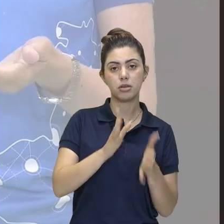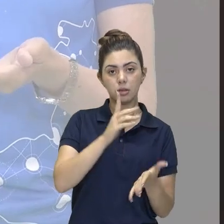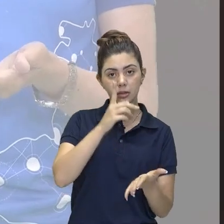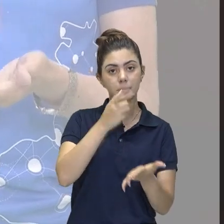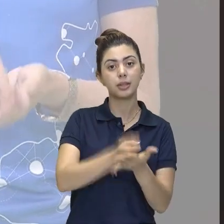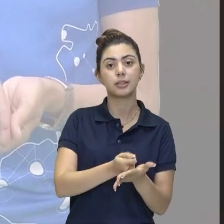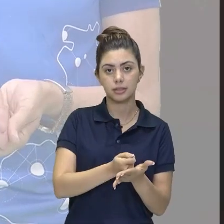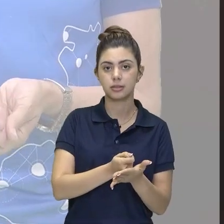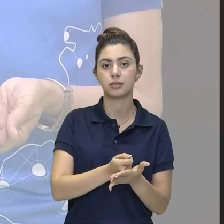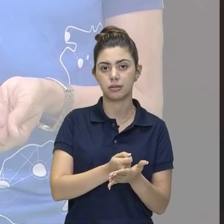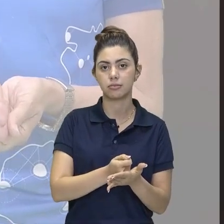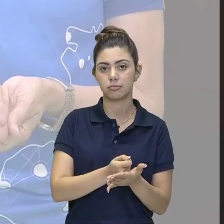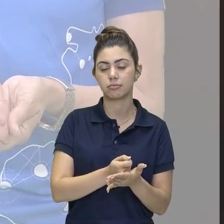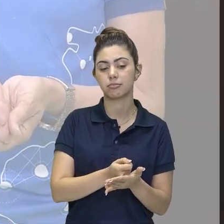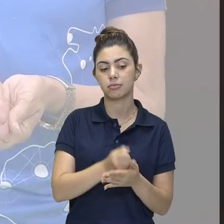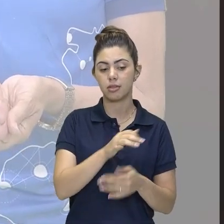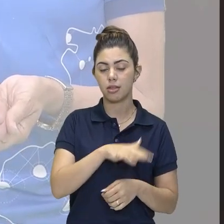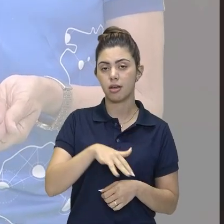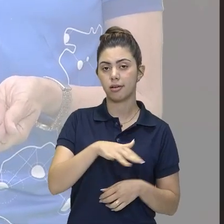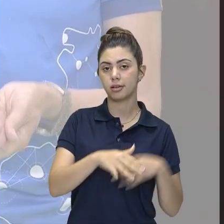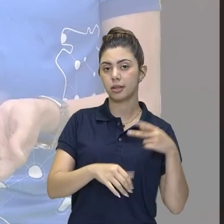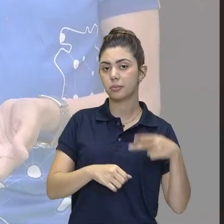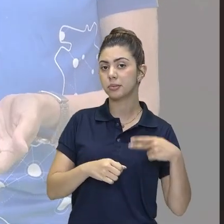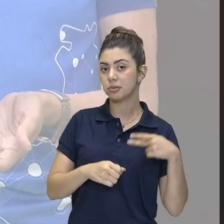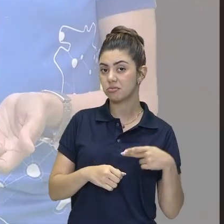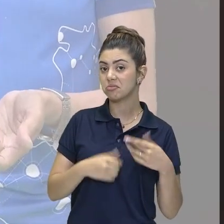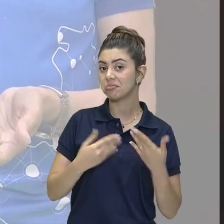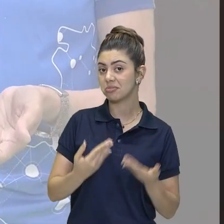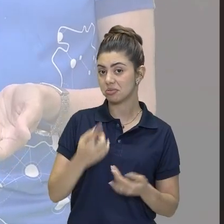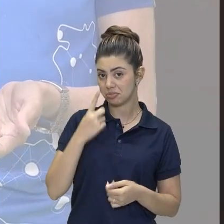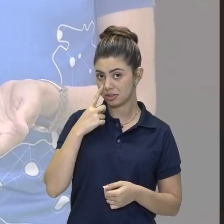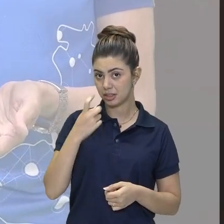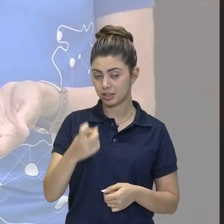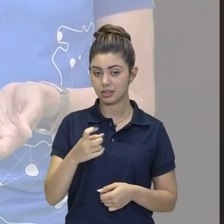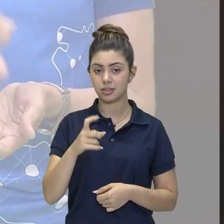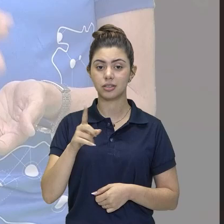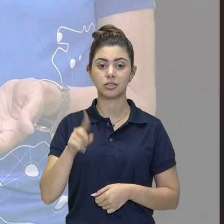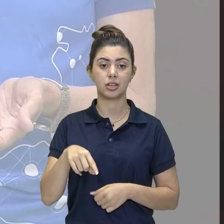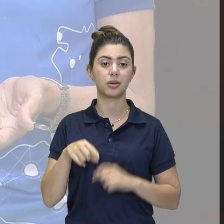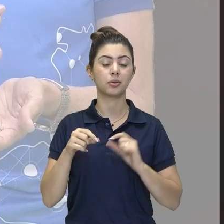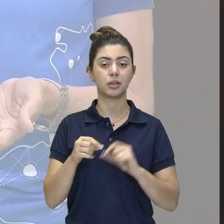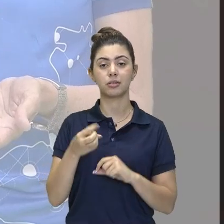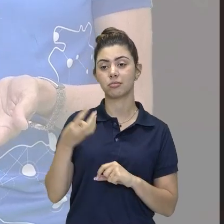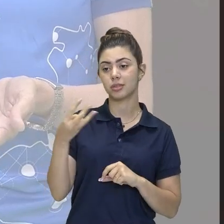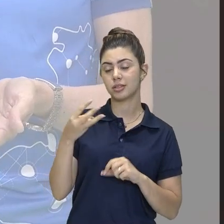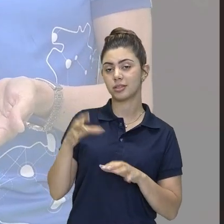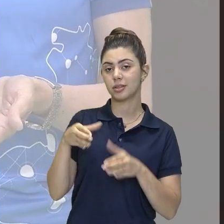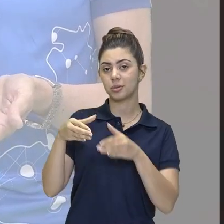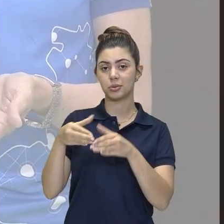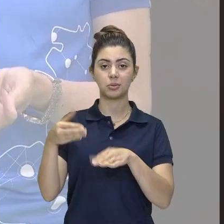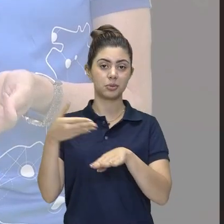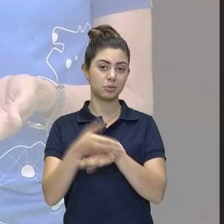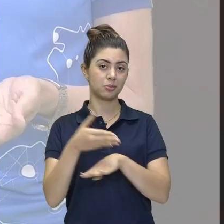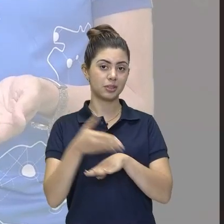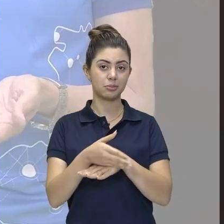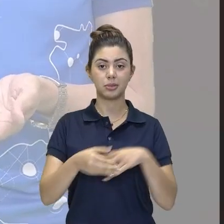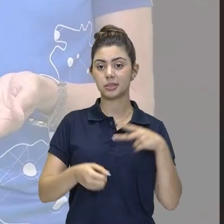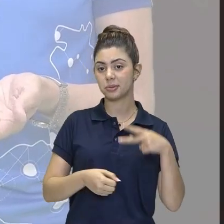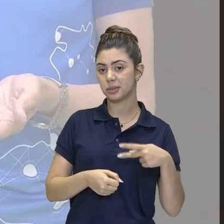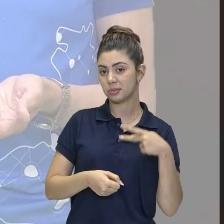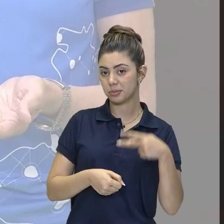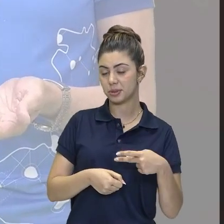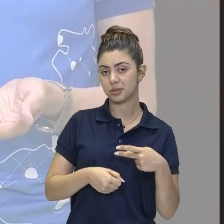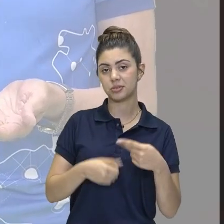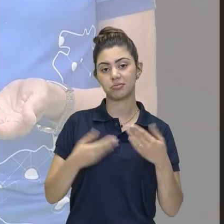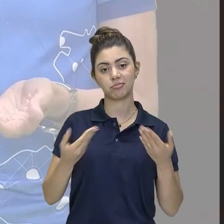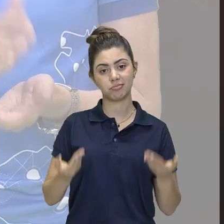para uma decisão política. Olha que interessante, se chama terceiro nível de participação política, que é